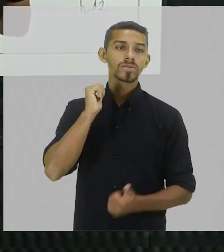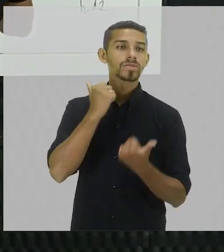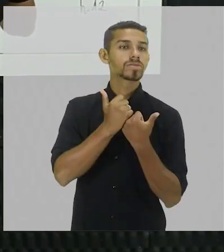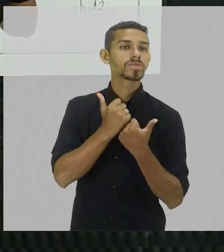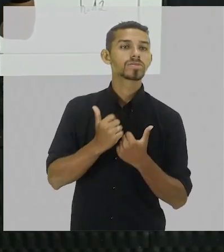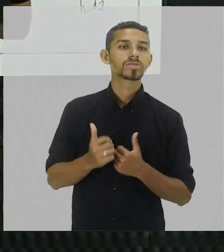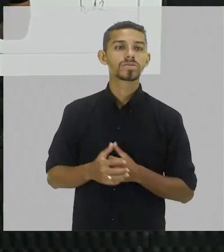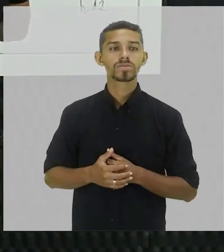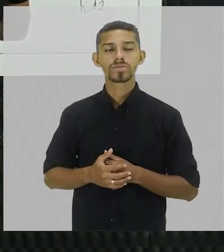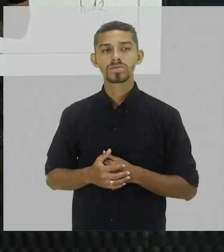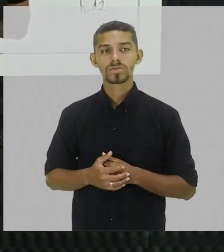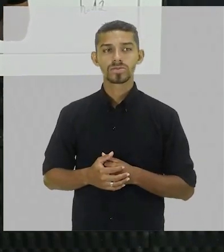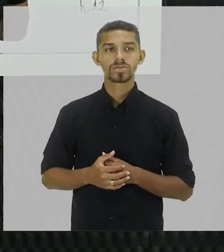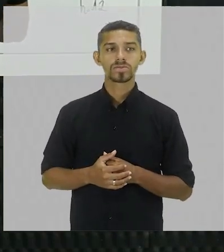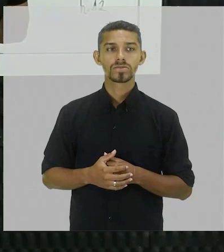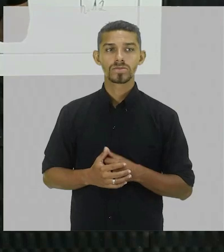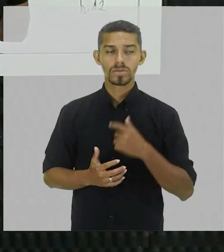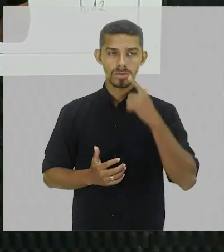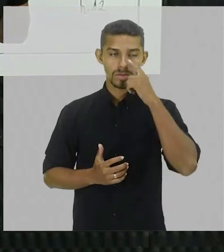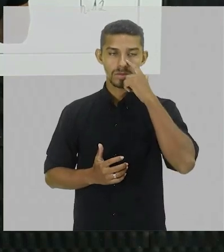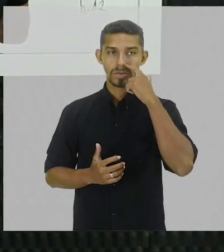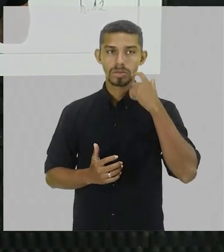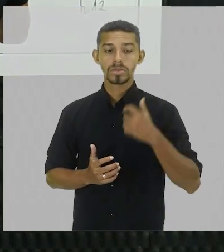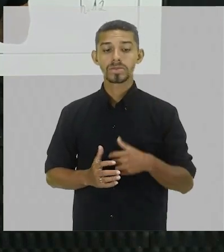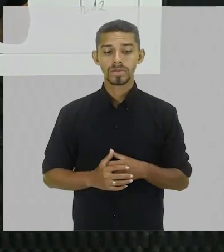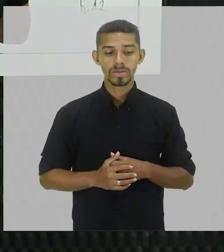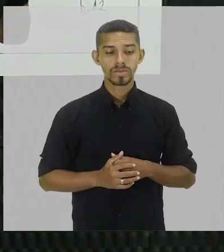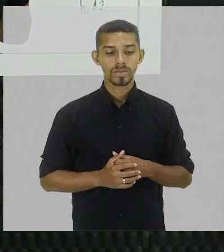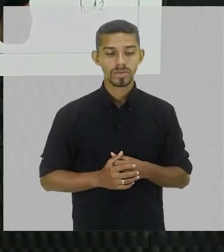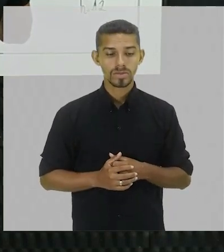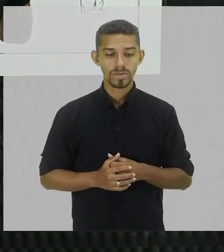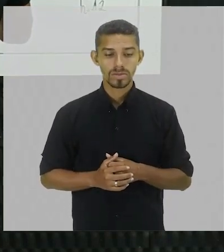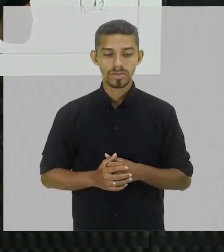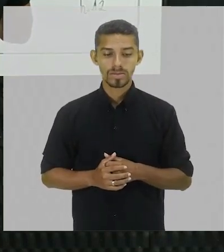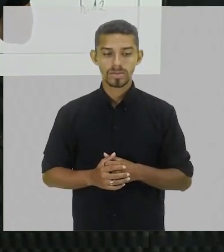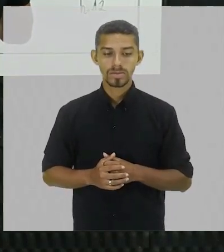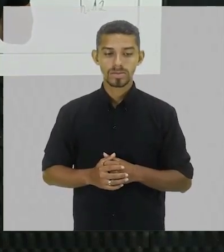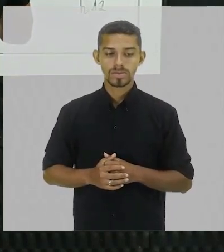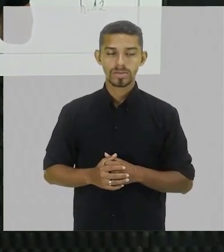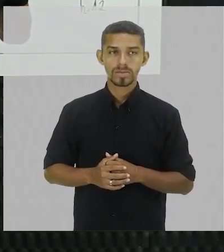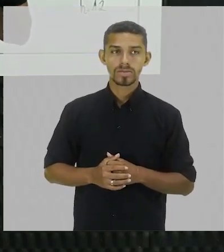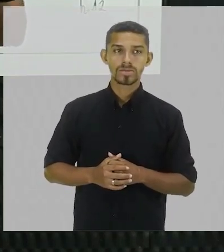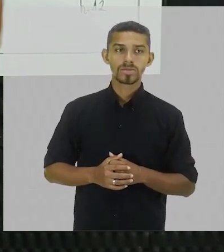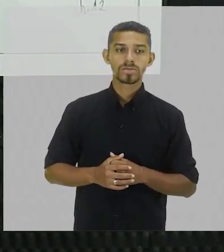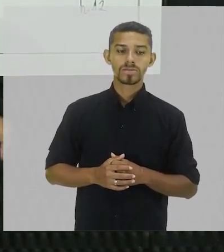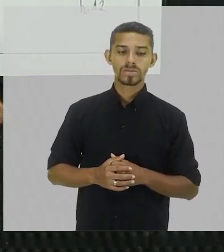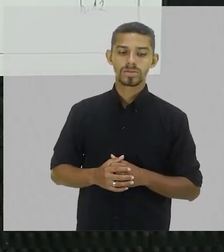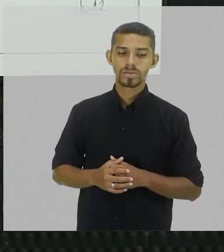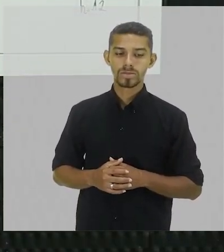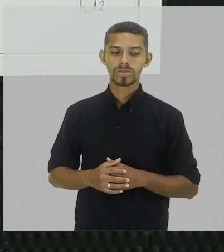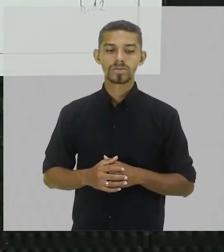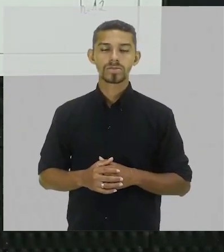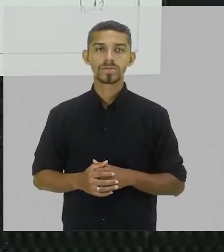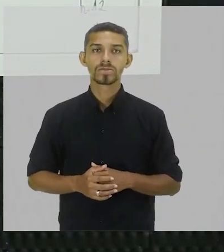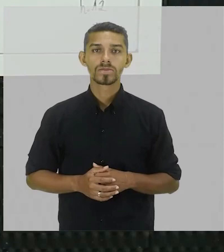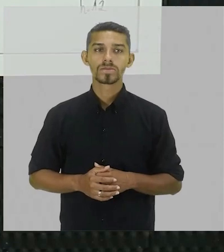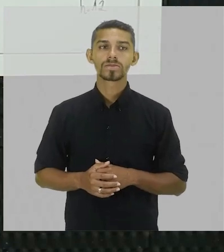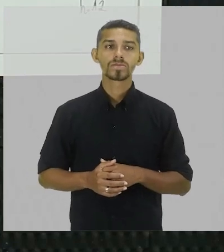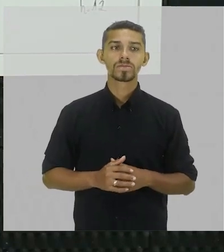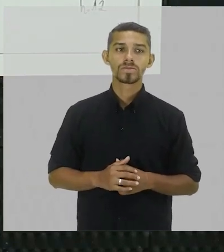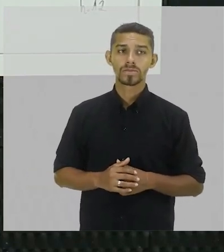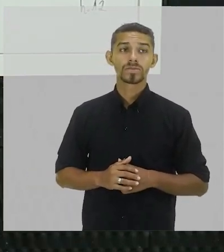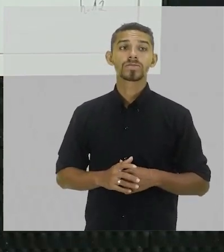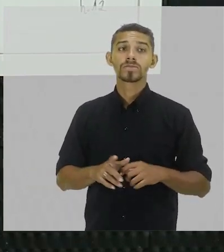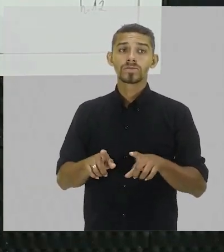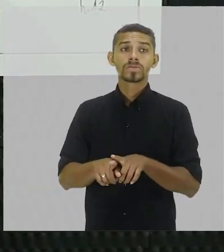sobre o volume da pirâmide. É isso que a questão quer. É isso que a questão pede. Tá? Então, nós